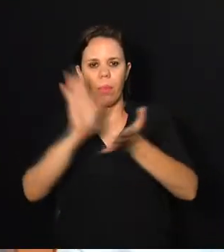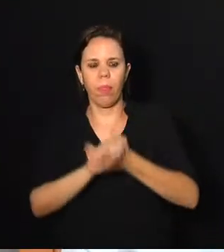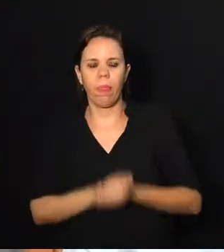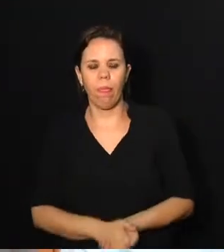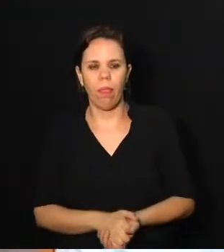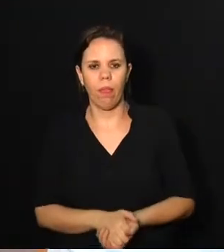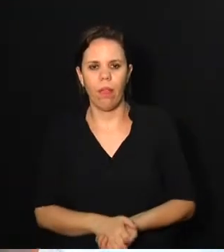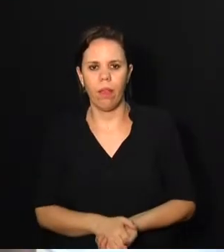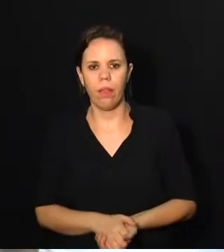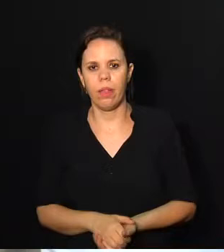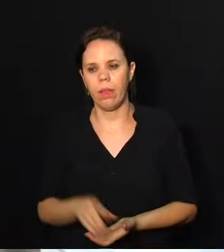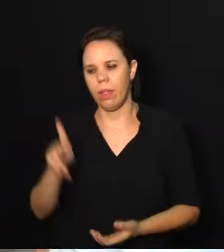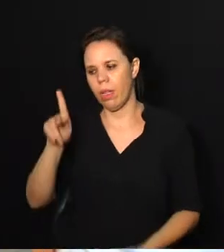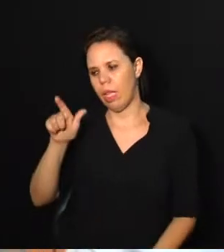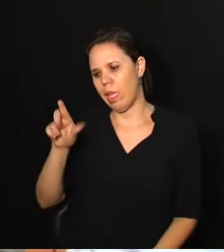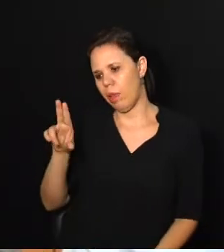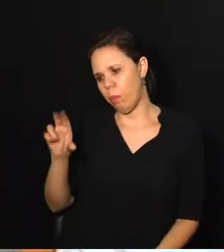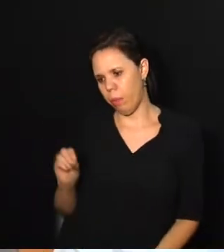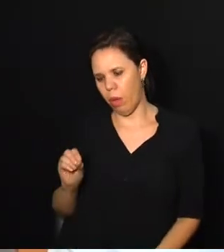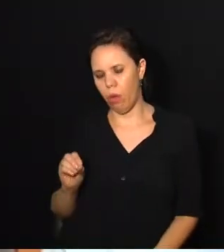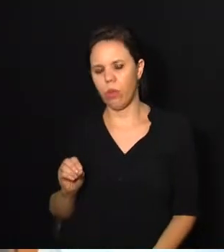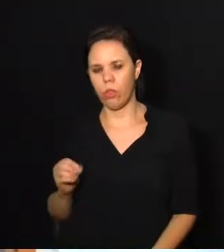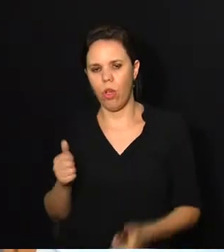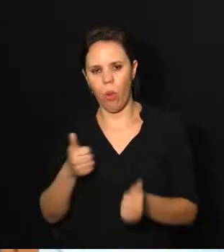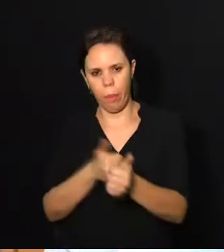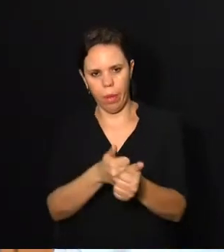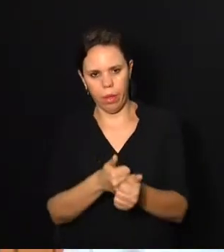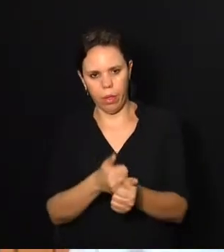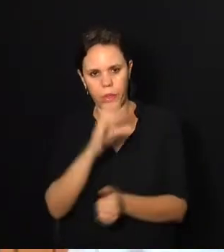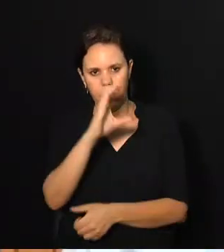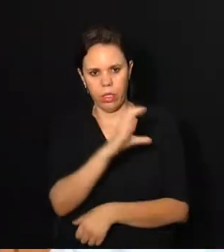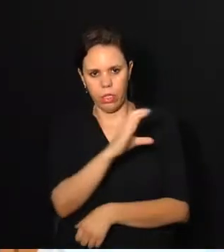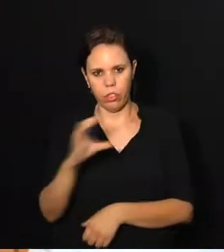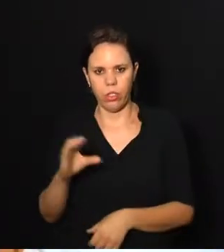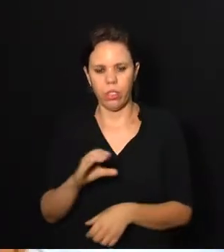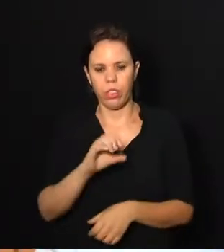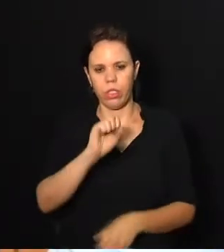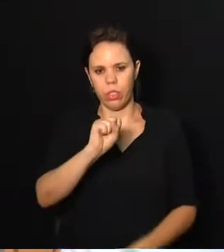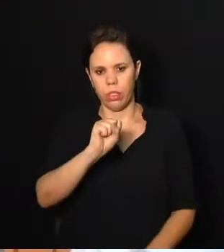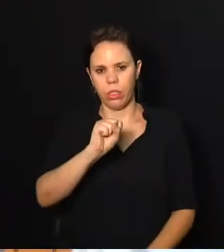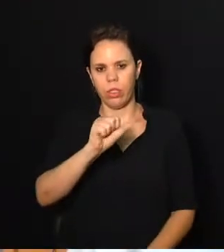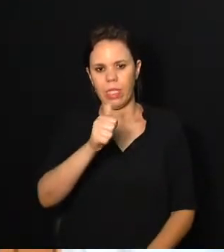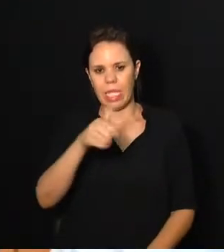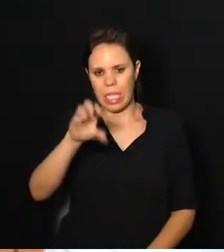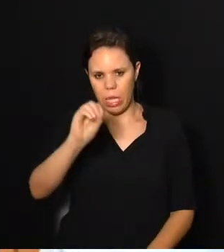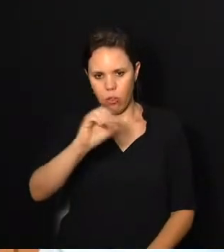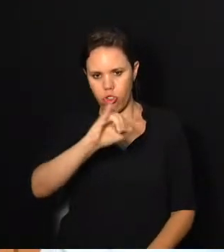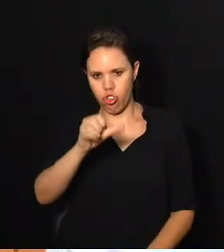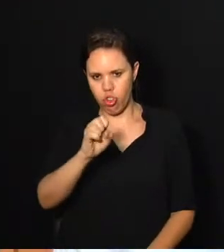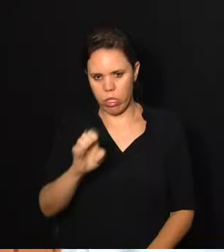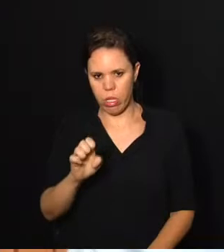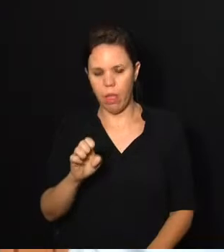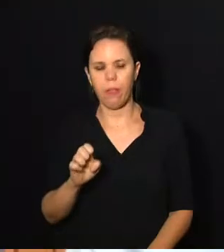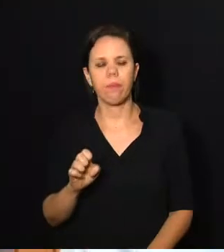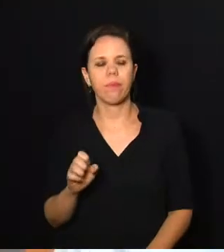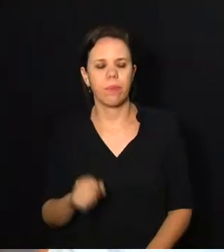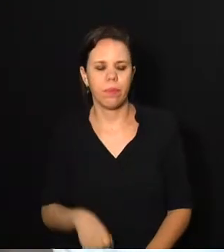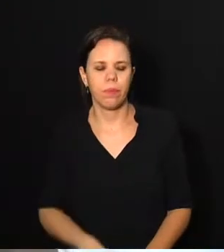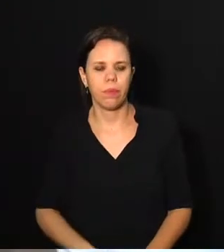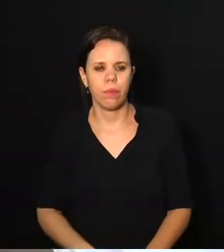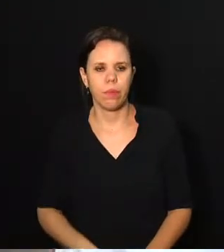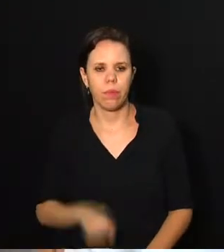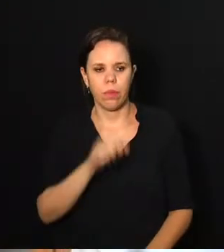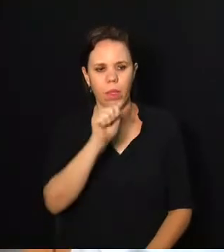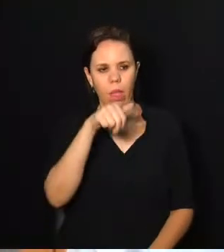Paulo Venturini, que me acompanhou aqui, que é da paróquia São José Operário, e